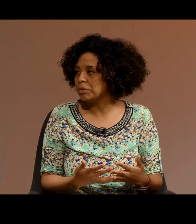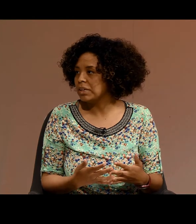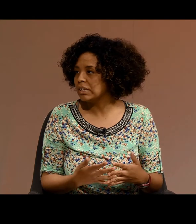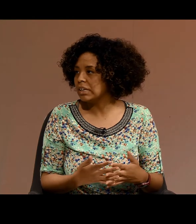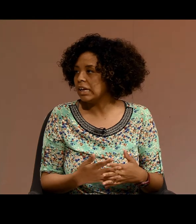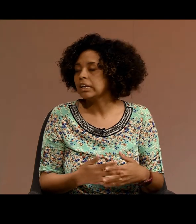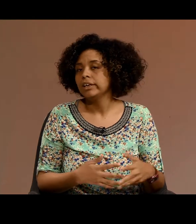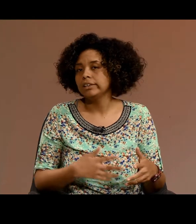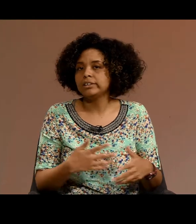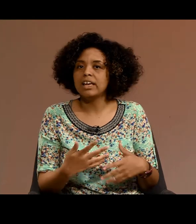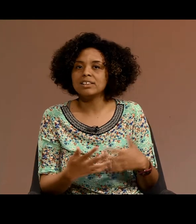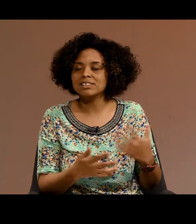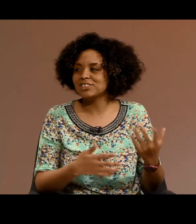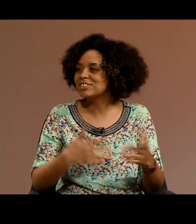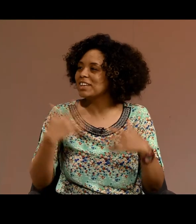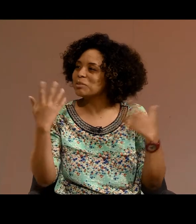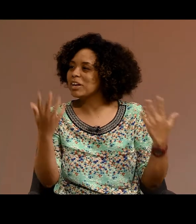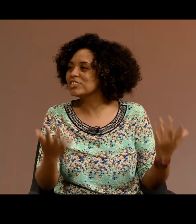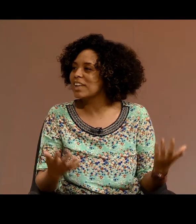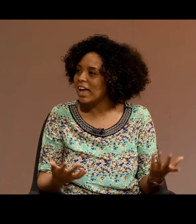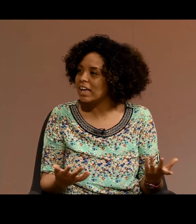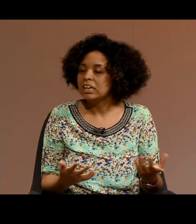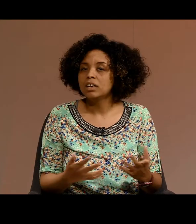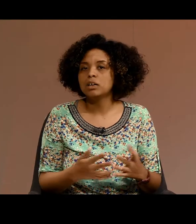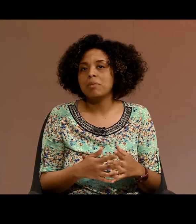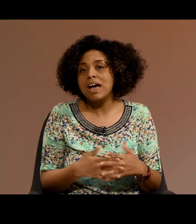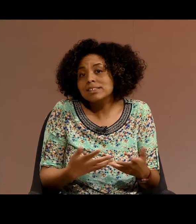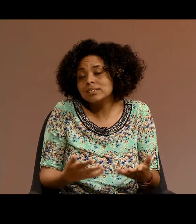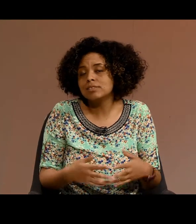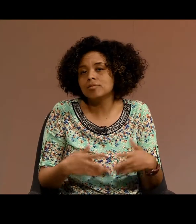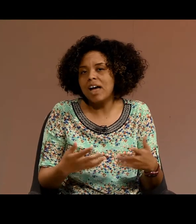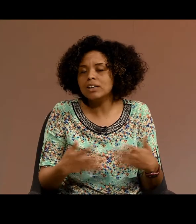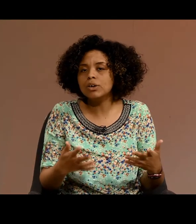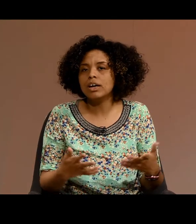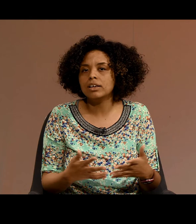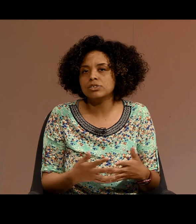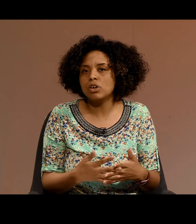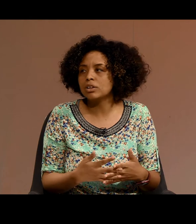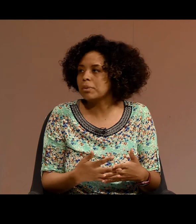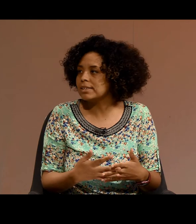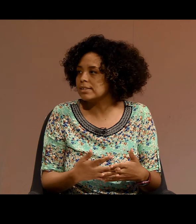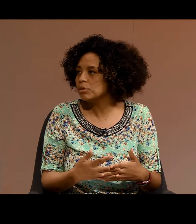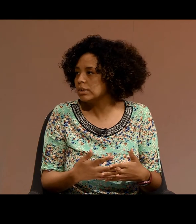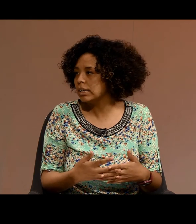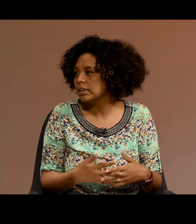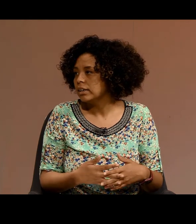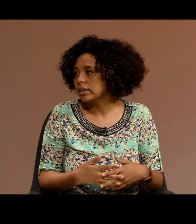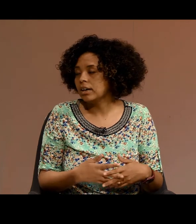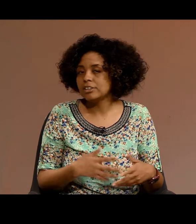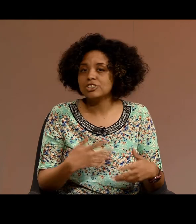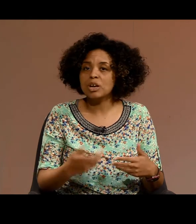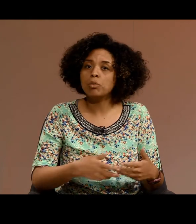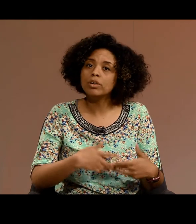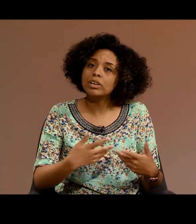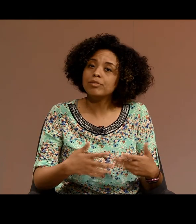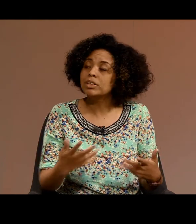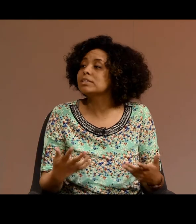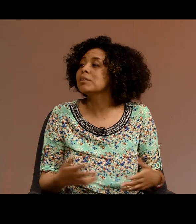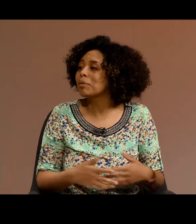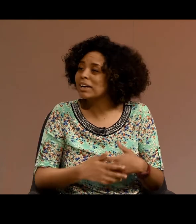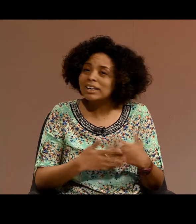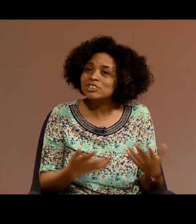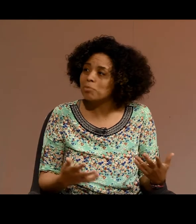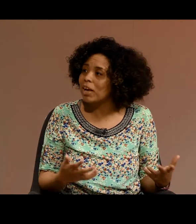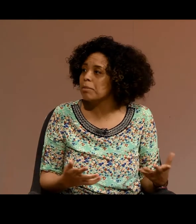rosto da Firmina, né? A gente tenta imaginar, mas dado a história do Brasil, né, a gente acabou levando